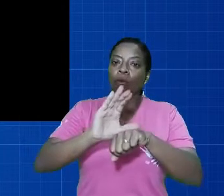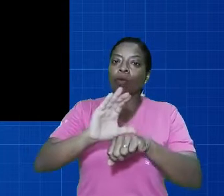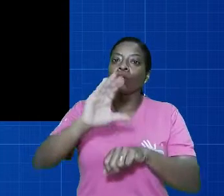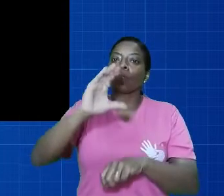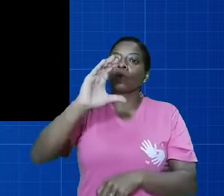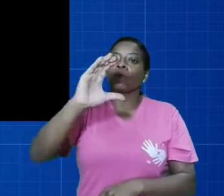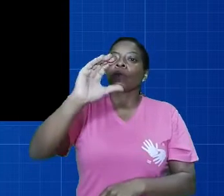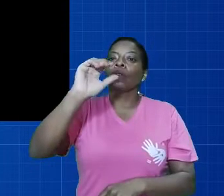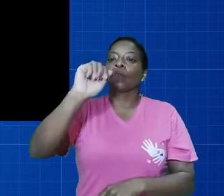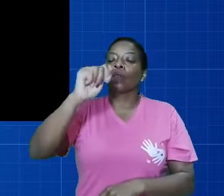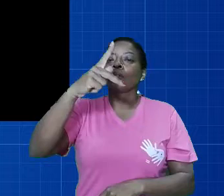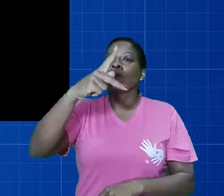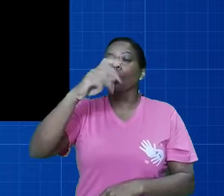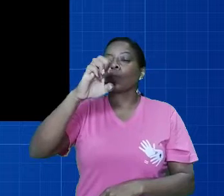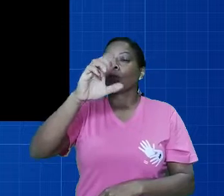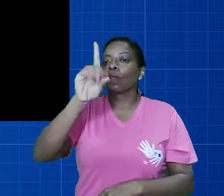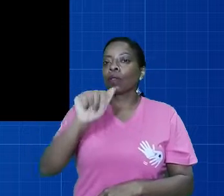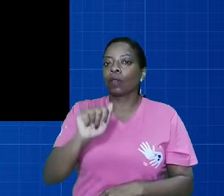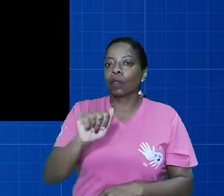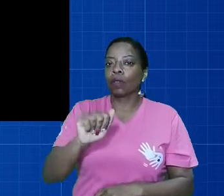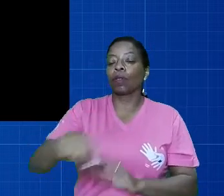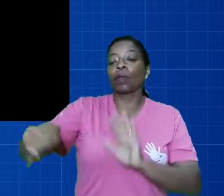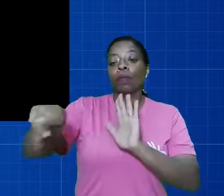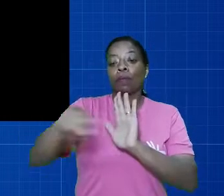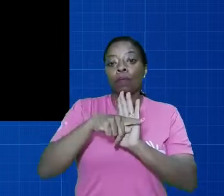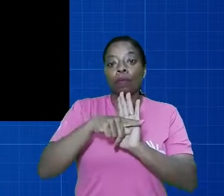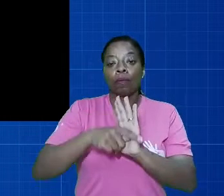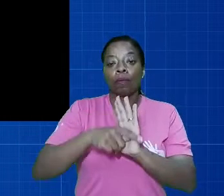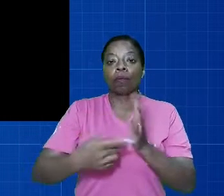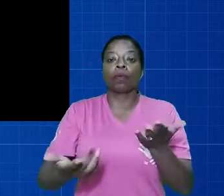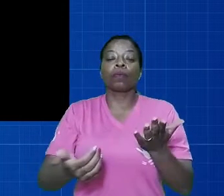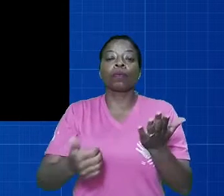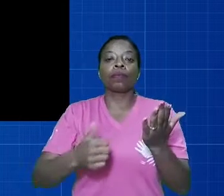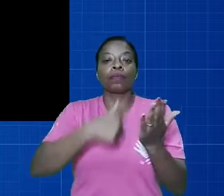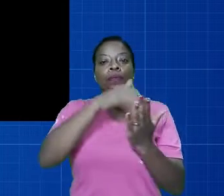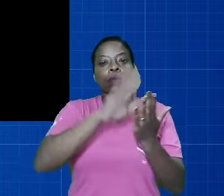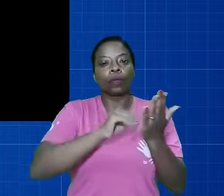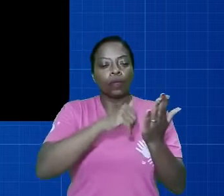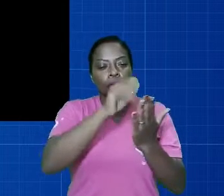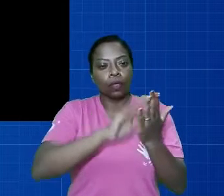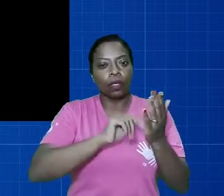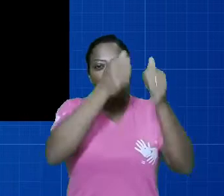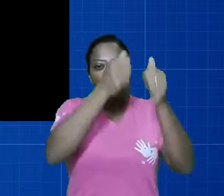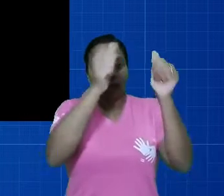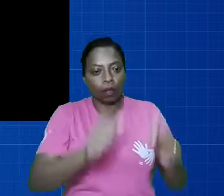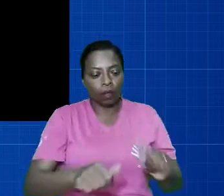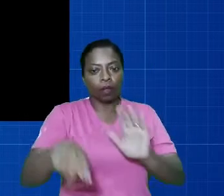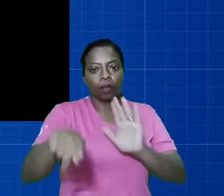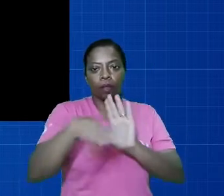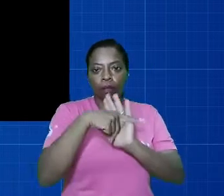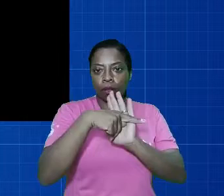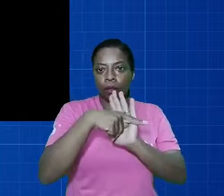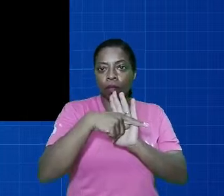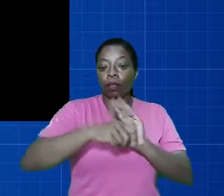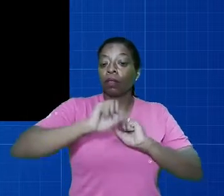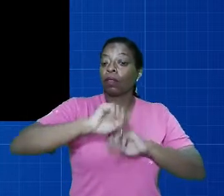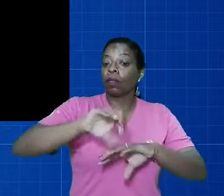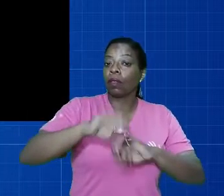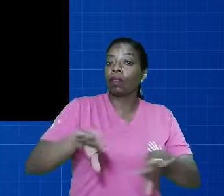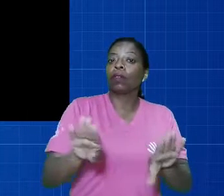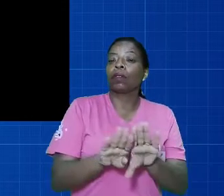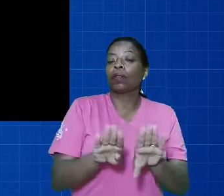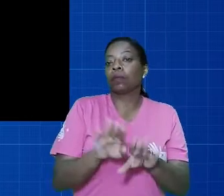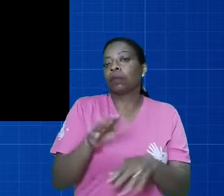na Educação. Ele atuou mais ou menos dos anos da década de 60, início dos anos